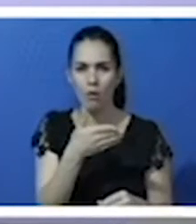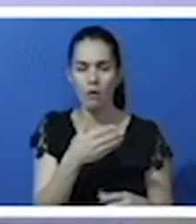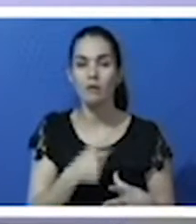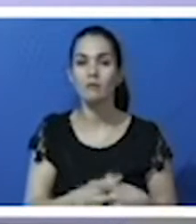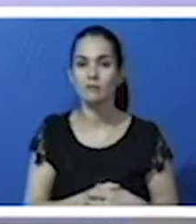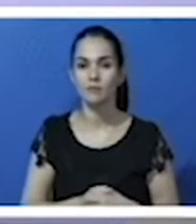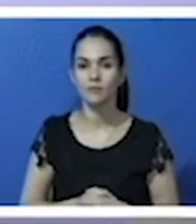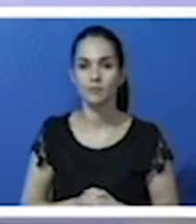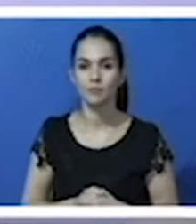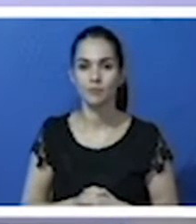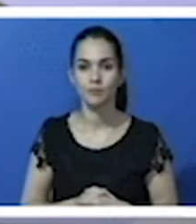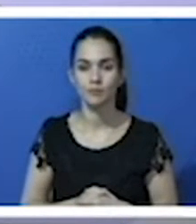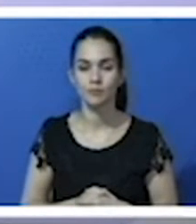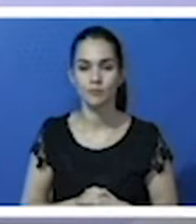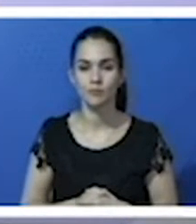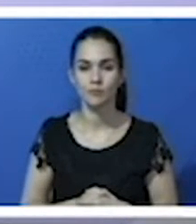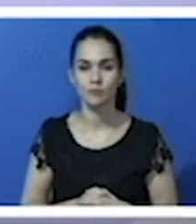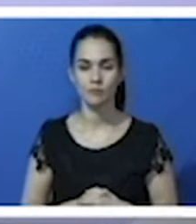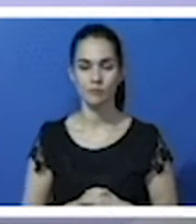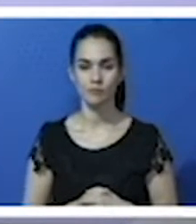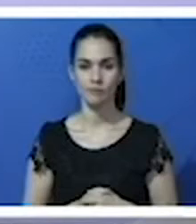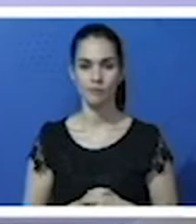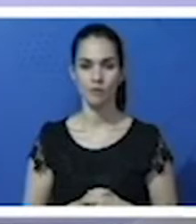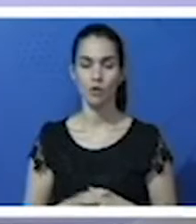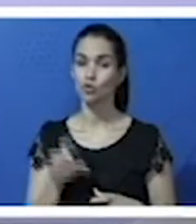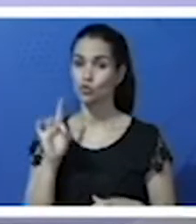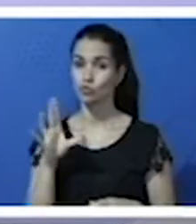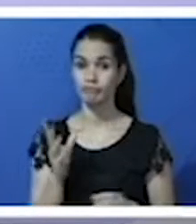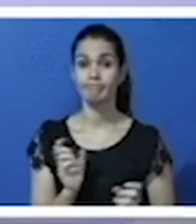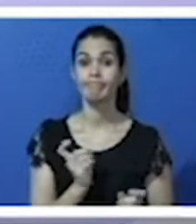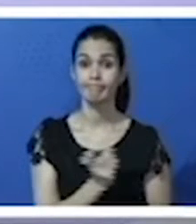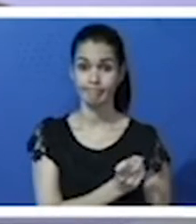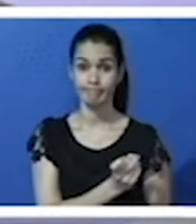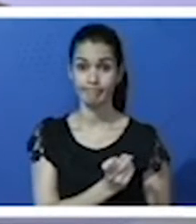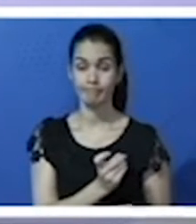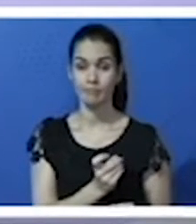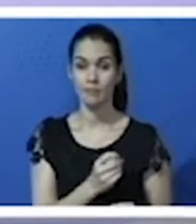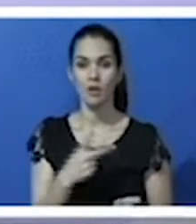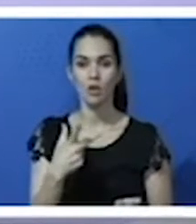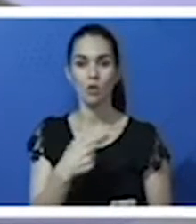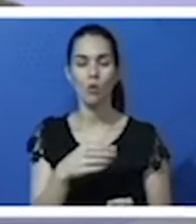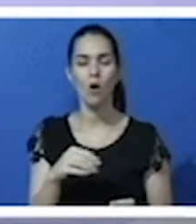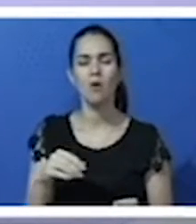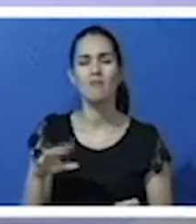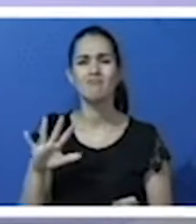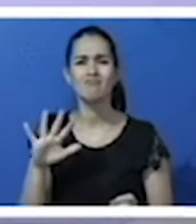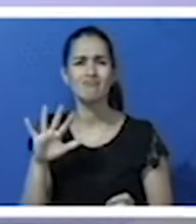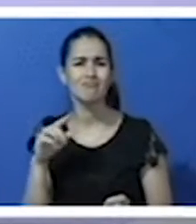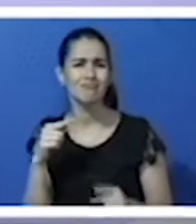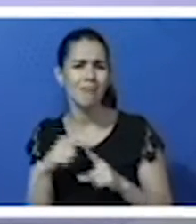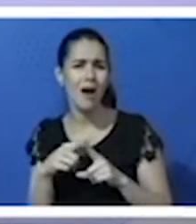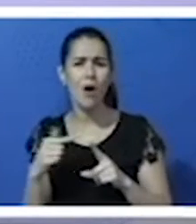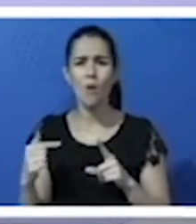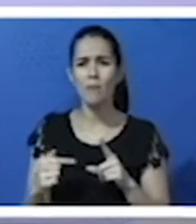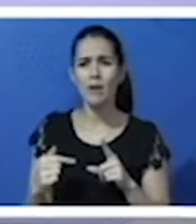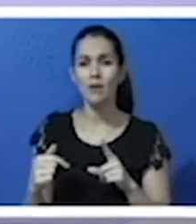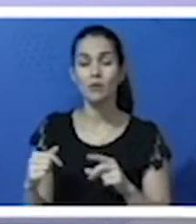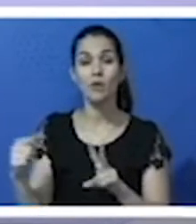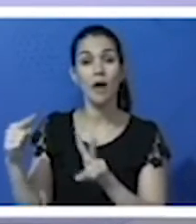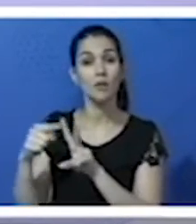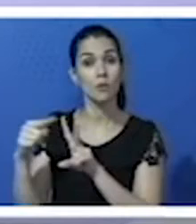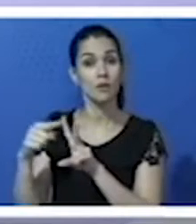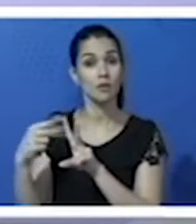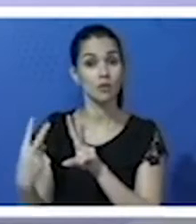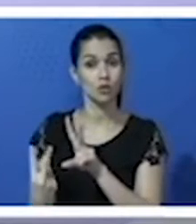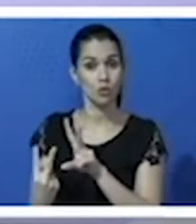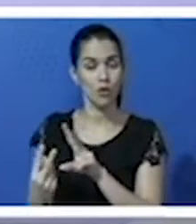aqui o número 2 de fora com o número 2 de dentro, sobra o x. Então, x é igual a mais ou menos raiz quadrada de 2.